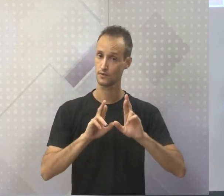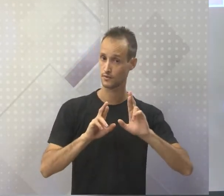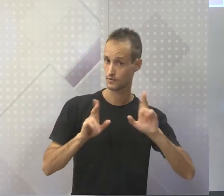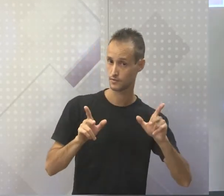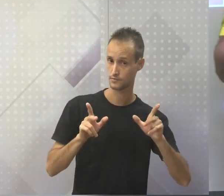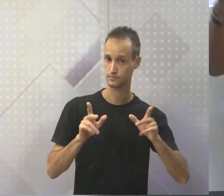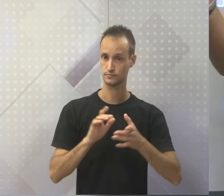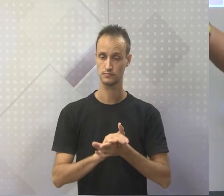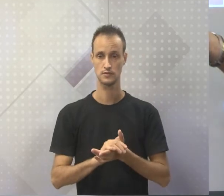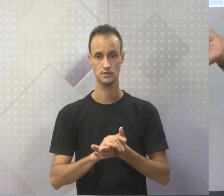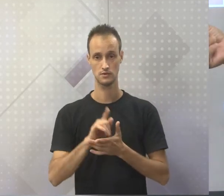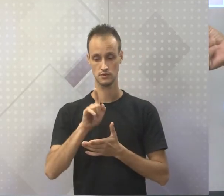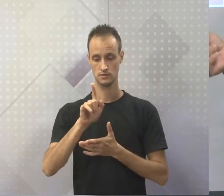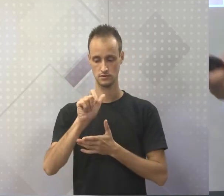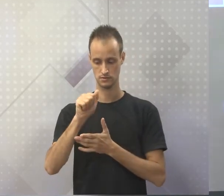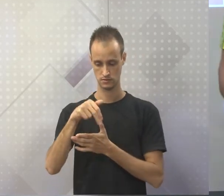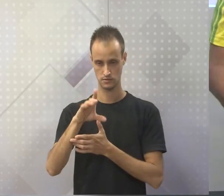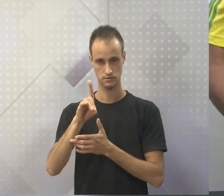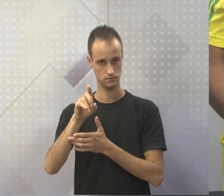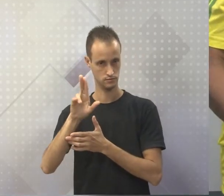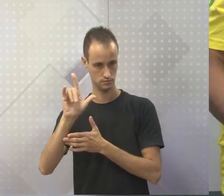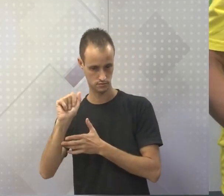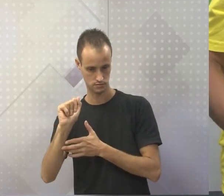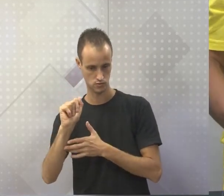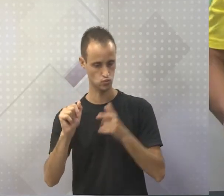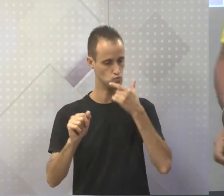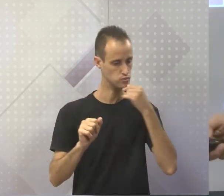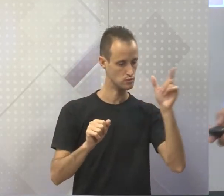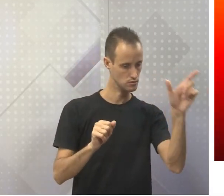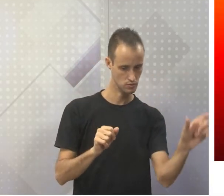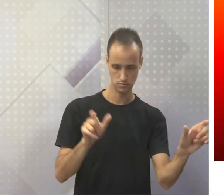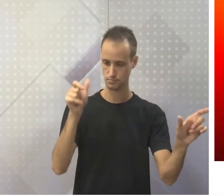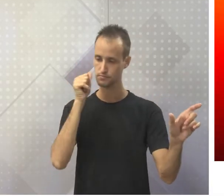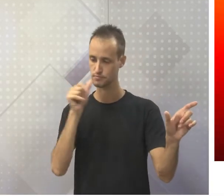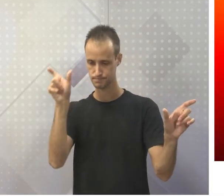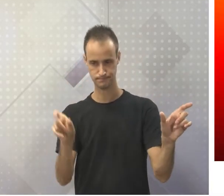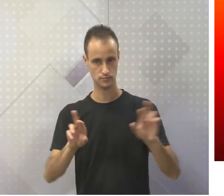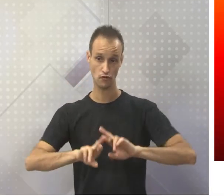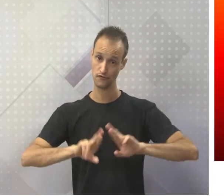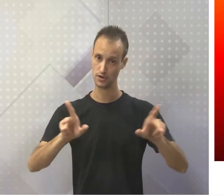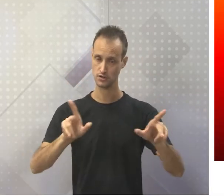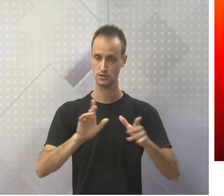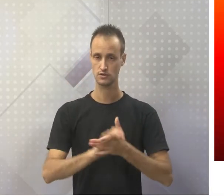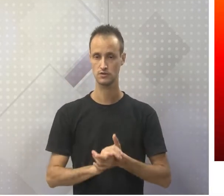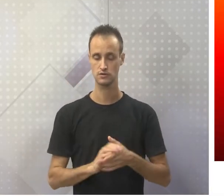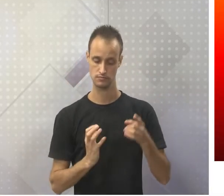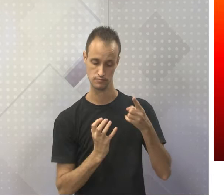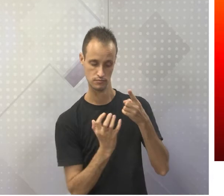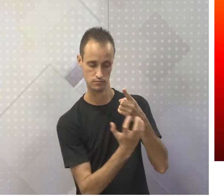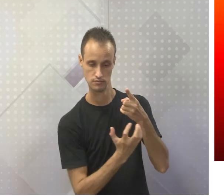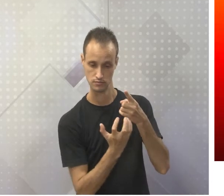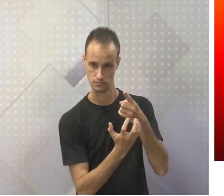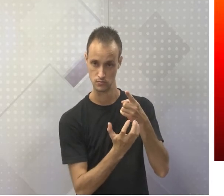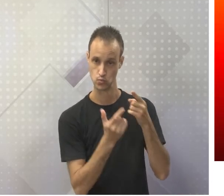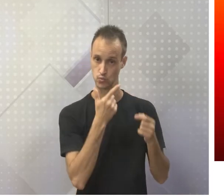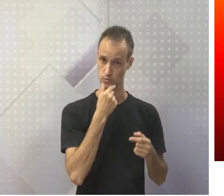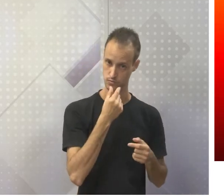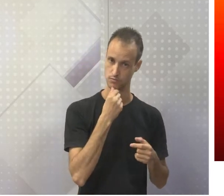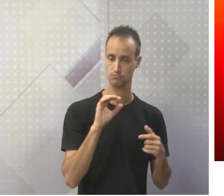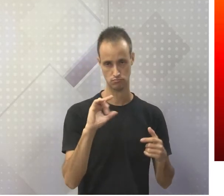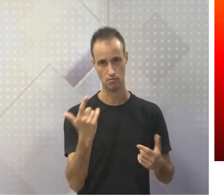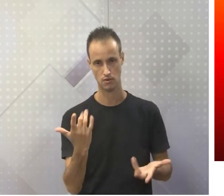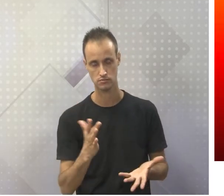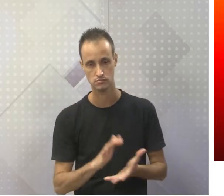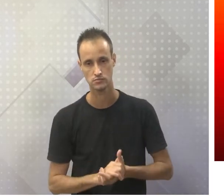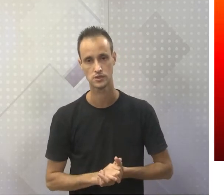São as únicas glândulas que um sexo tem e o outro não tem. Os testículos, no homem,